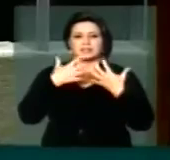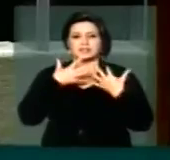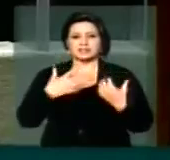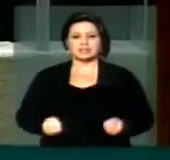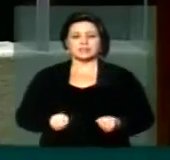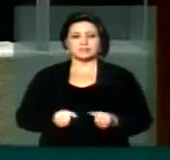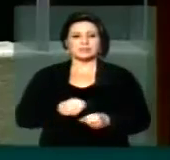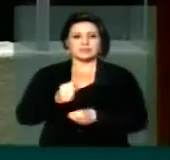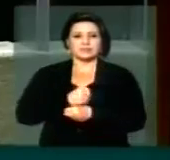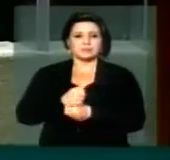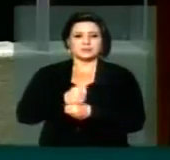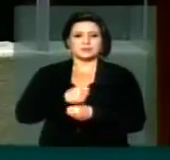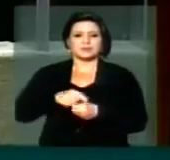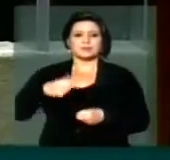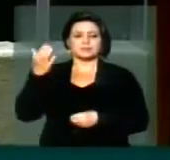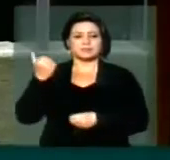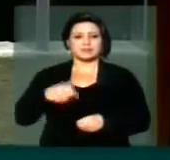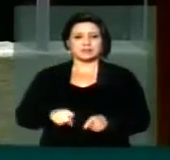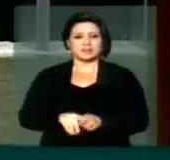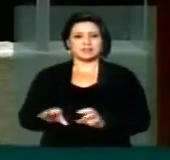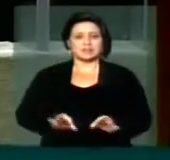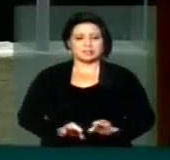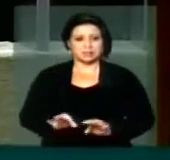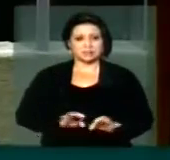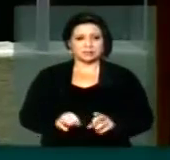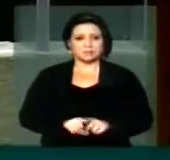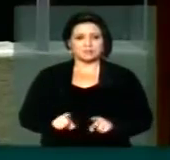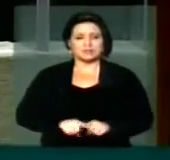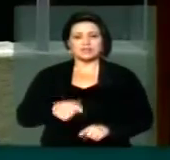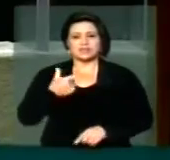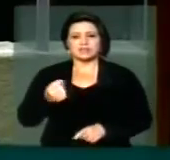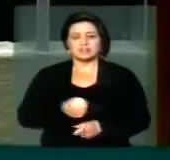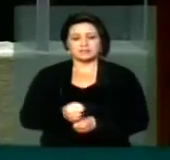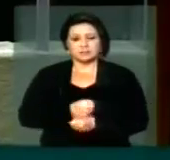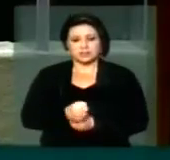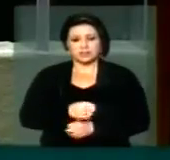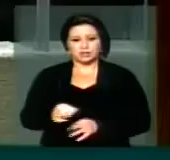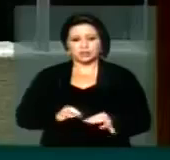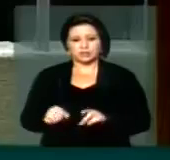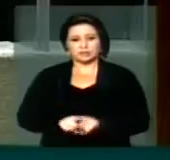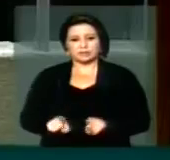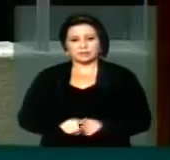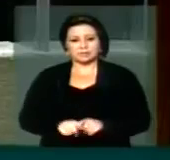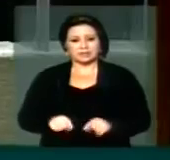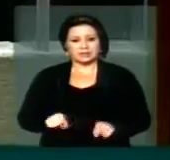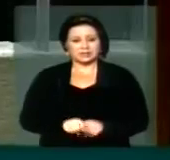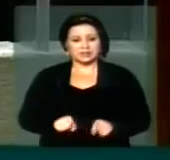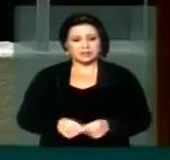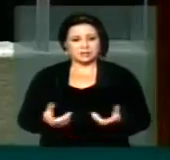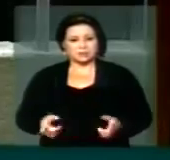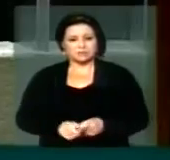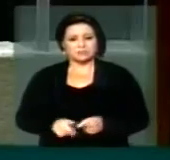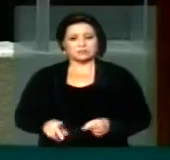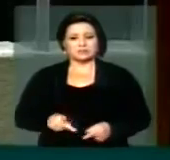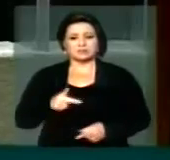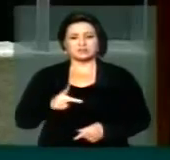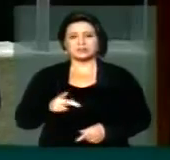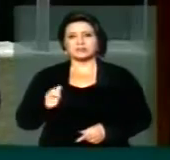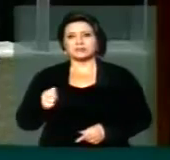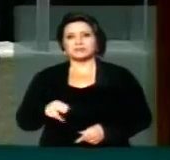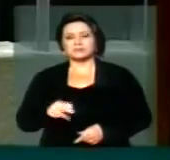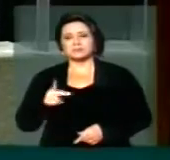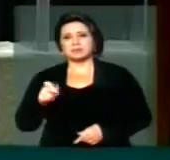acatamos isso há muitos anos atrás. Há 20 anos atrás, seja o Malan, seja o